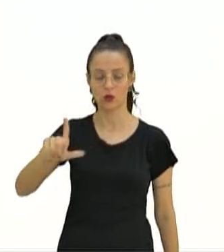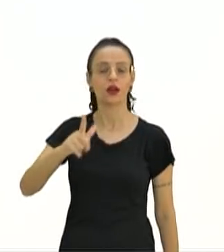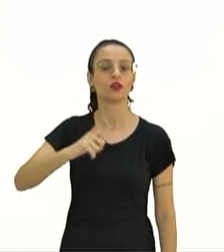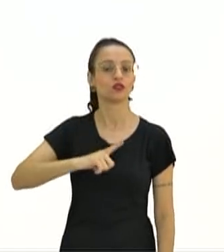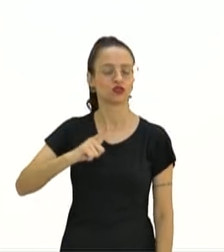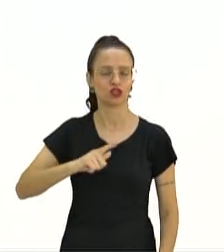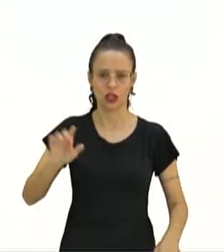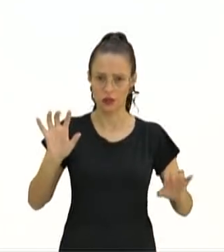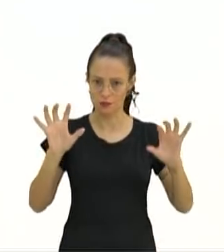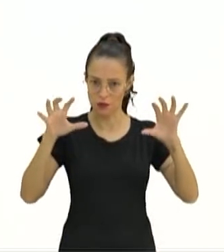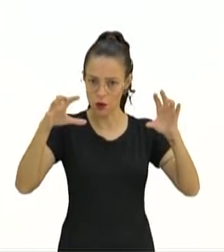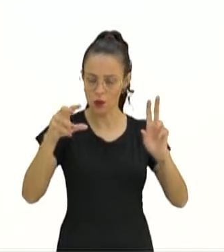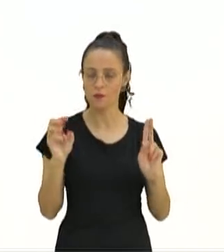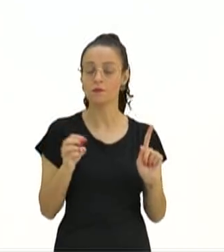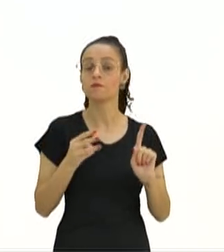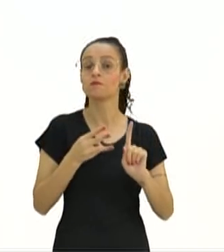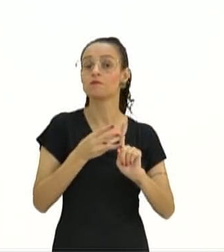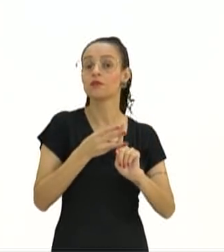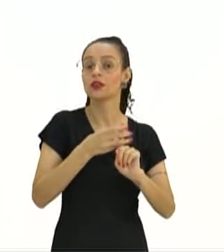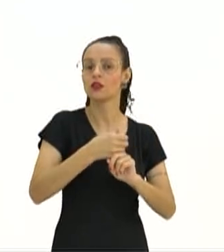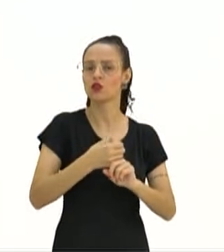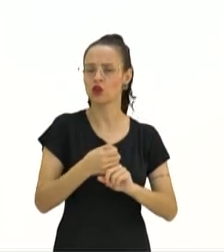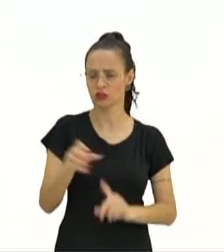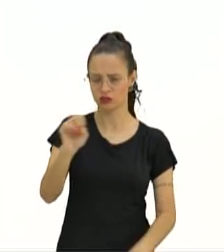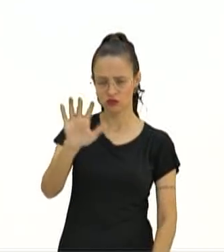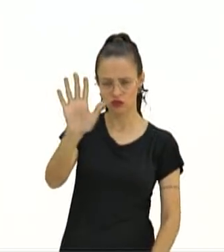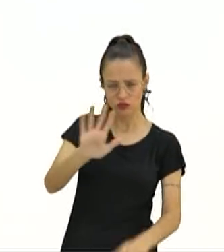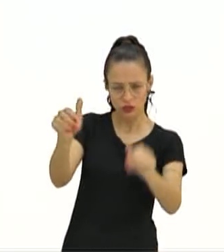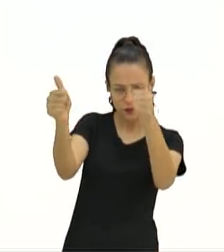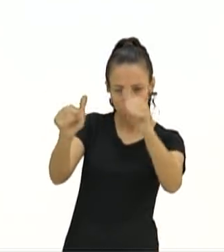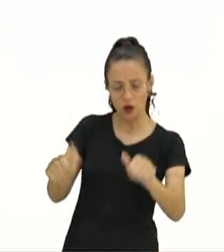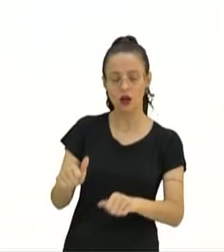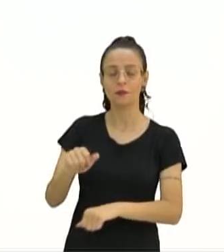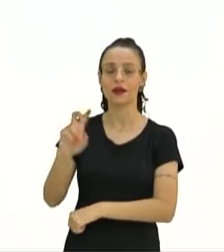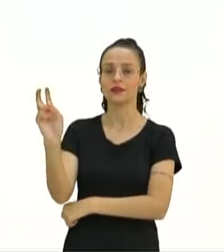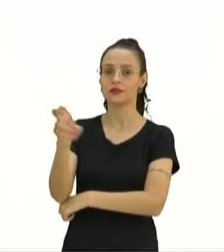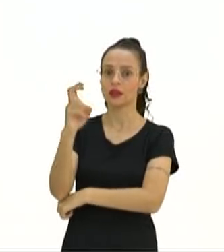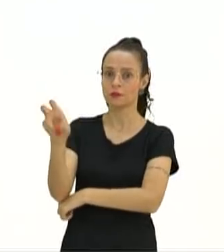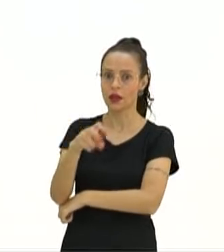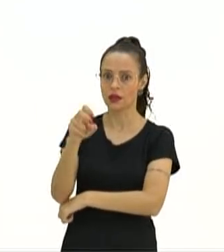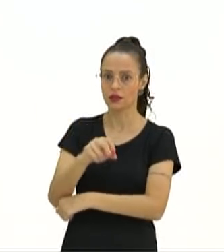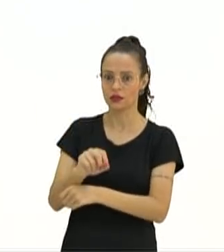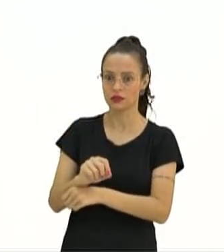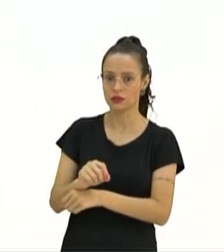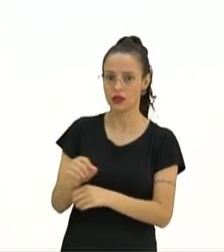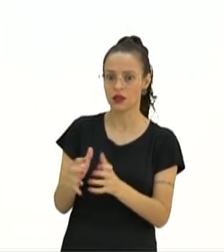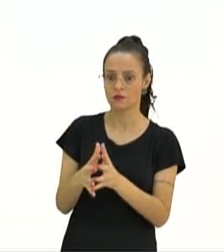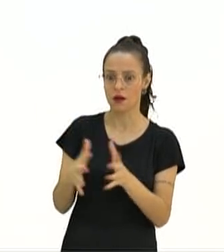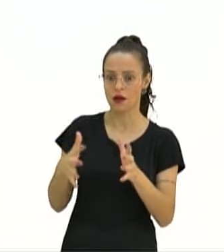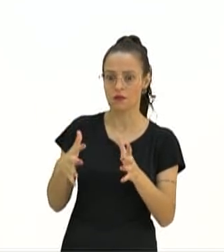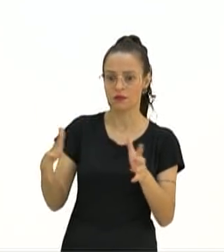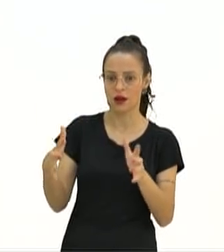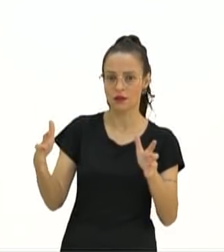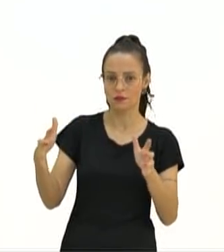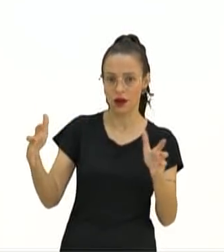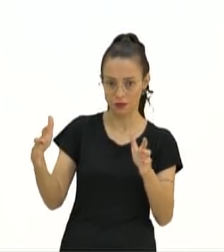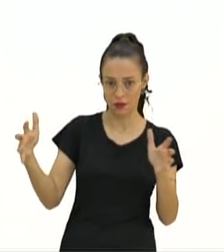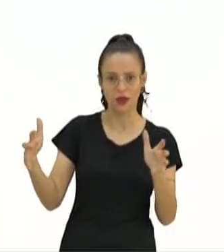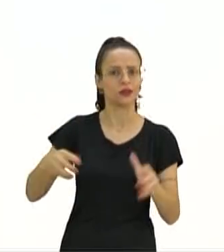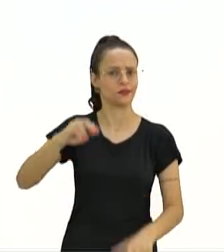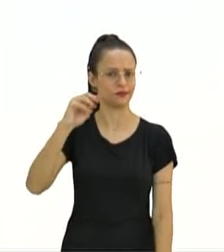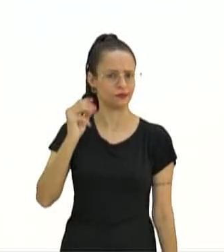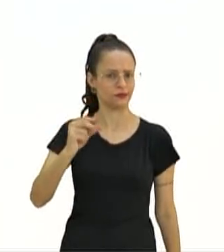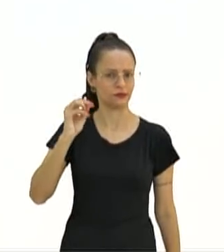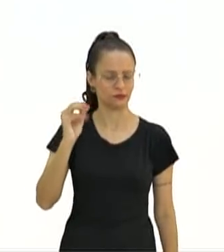ser misterioso, em forma de uma serpente gigante, que vem crescendo cada vez mais, e há muito